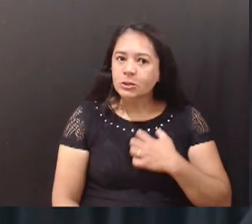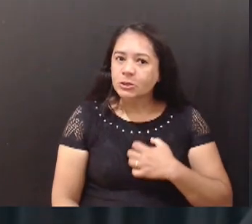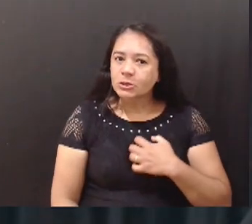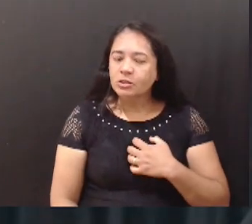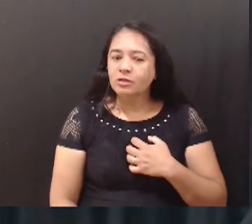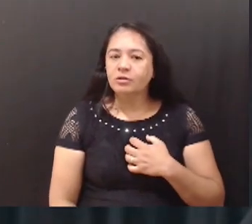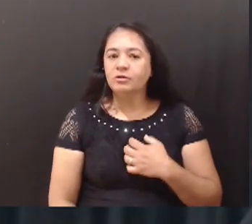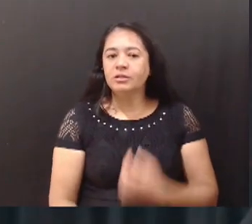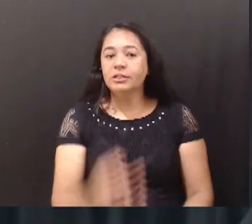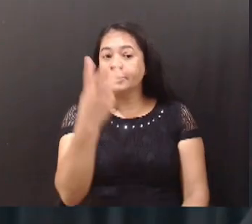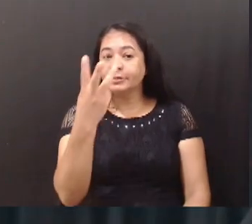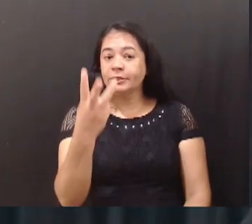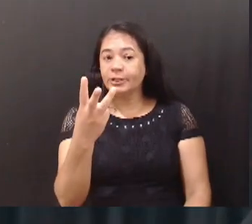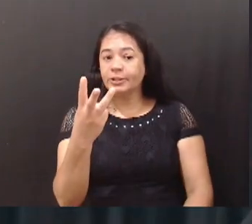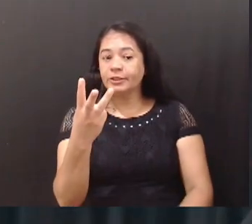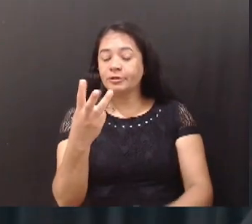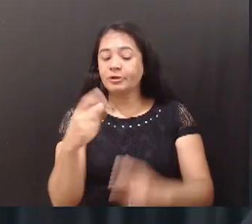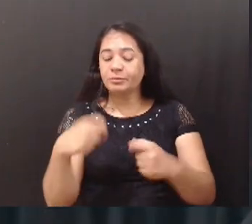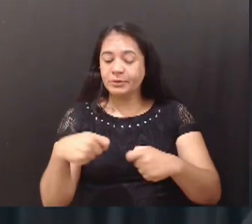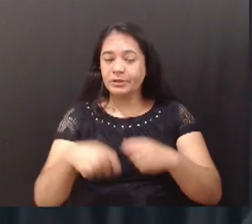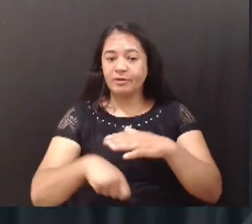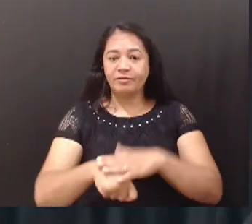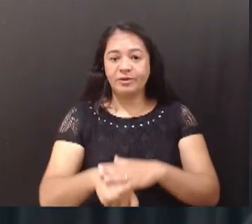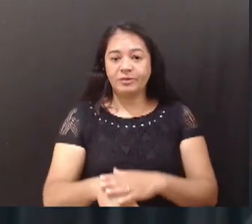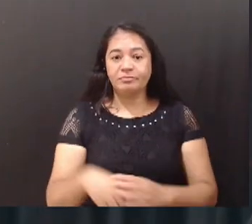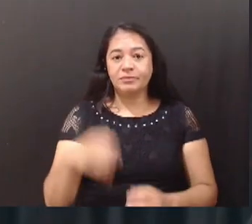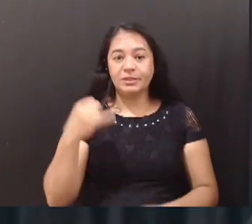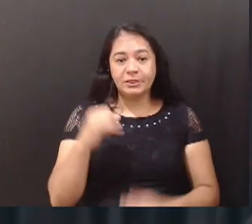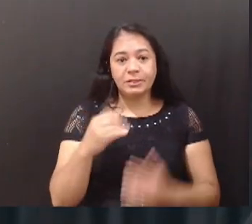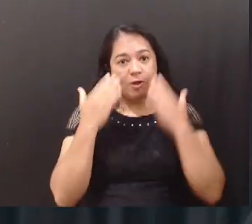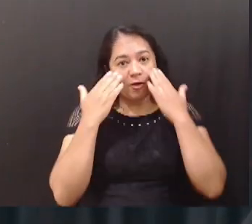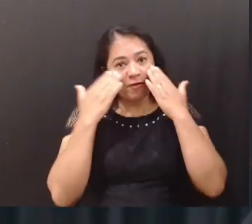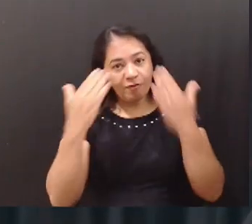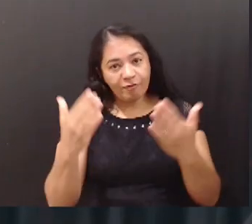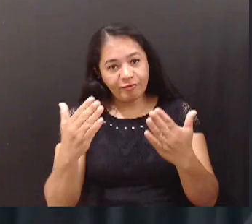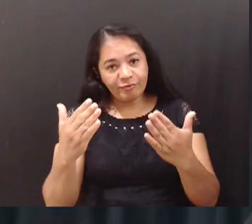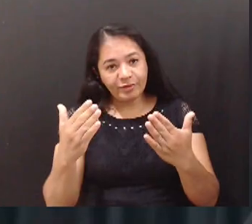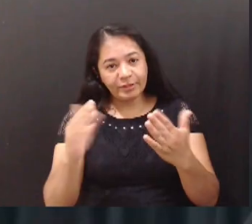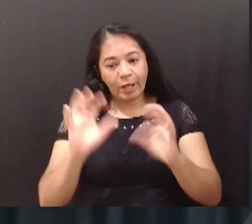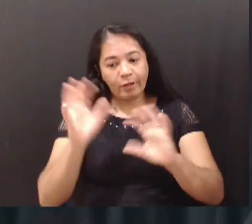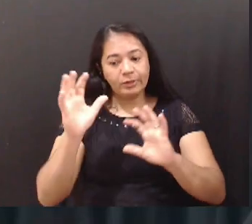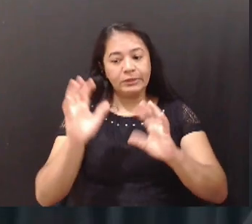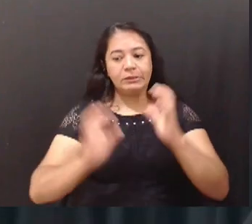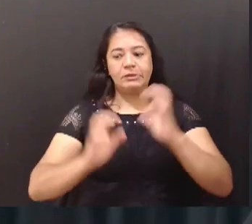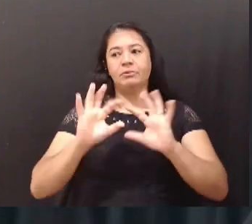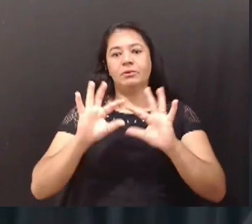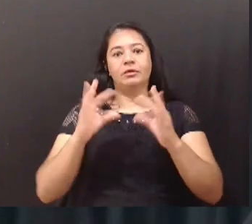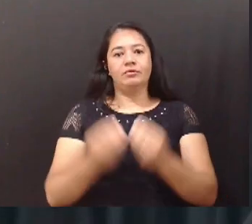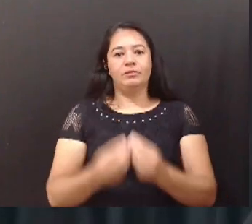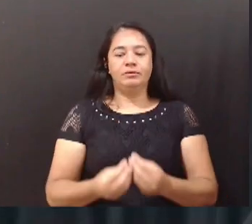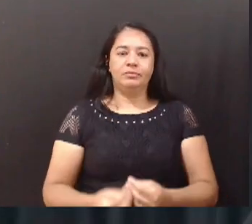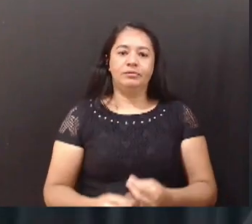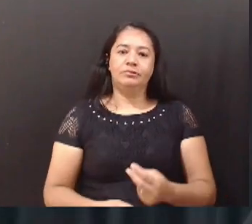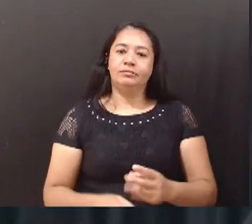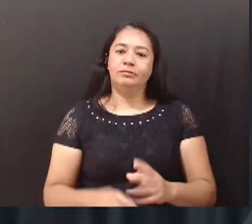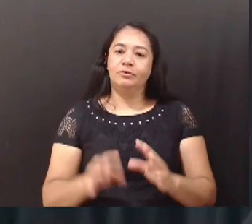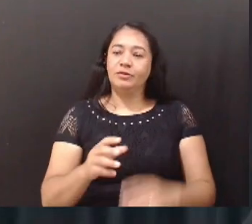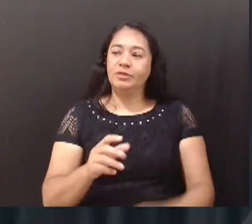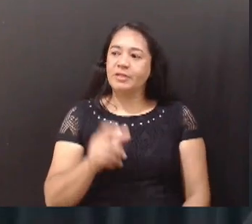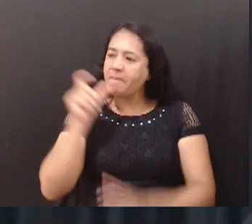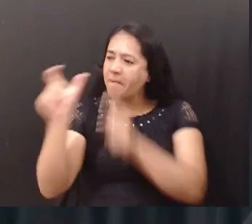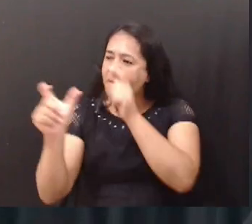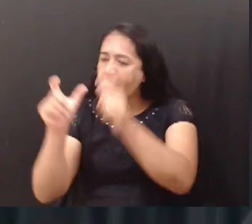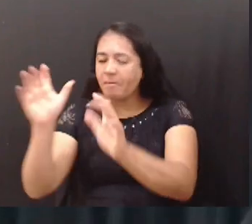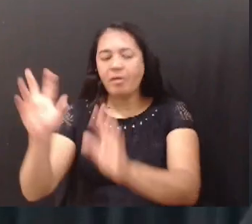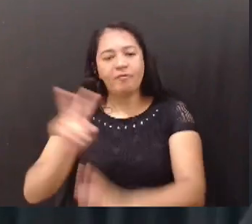para fazer. Se você lutar, você vai gerar um caos em família. Exato. Porque você vai xingar a tia. Porque ela tá